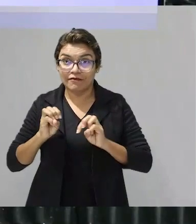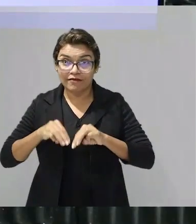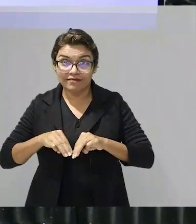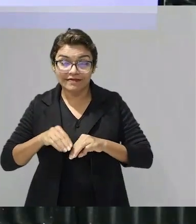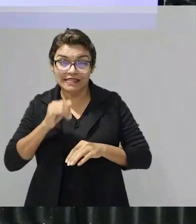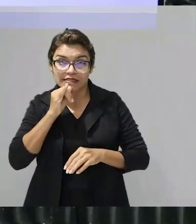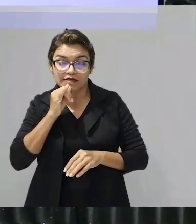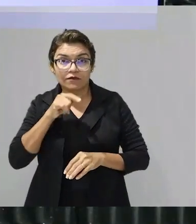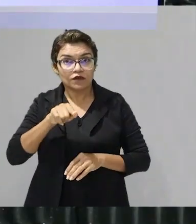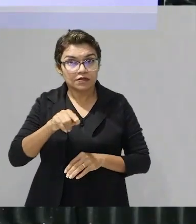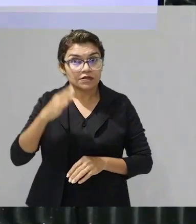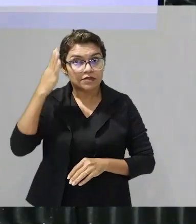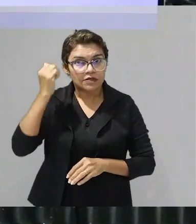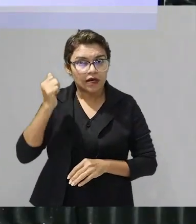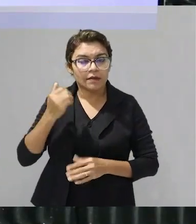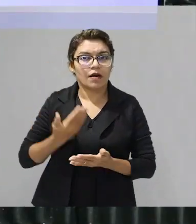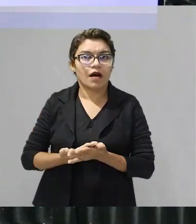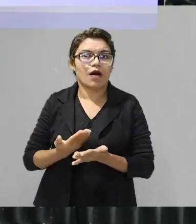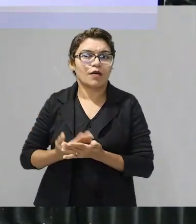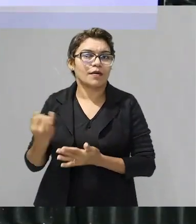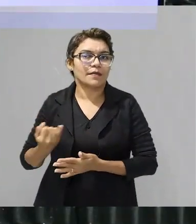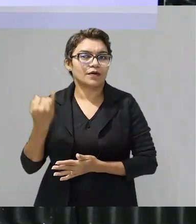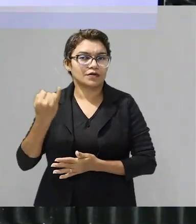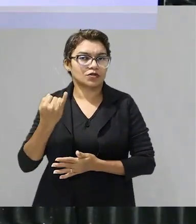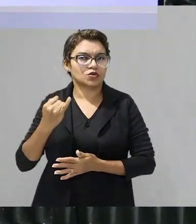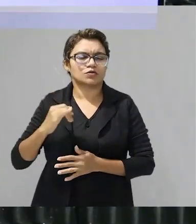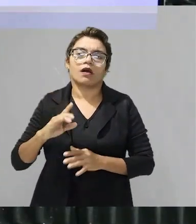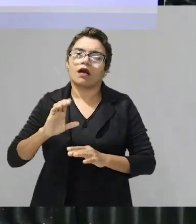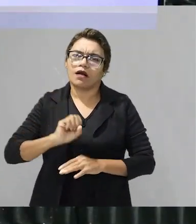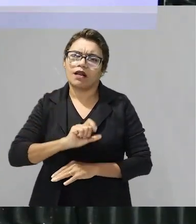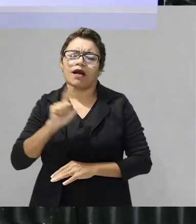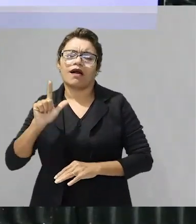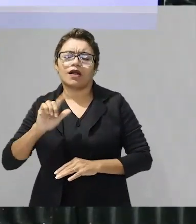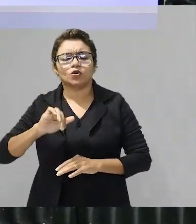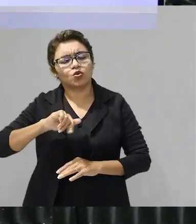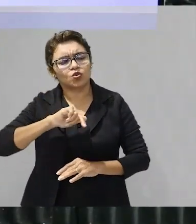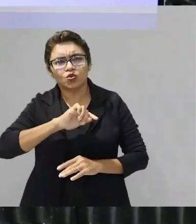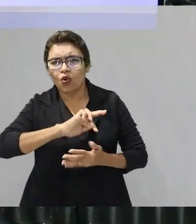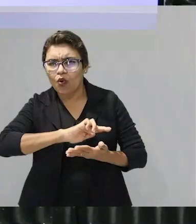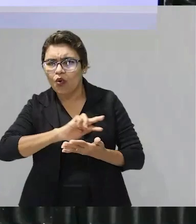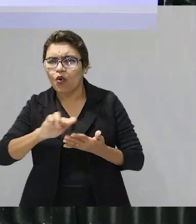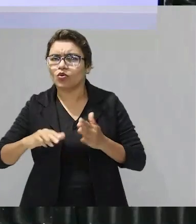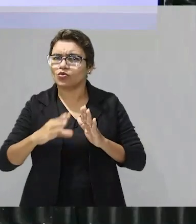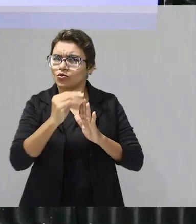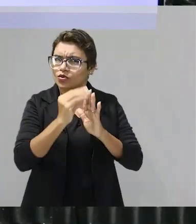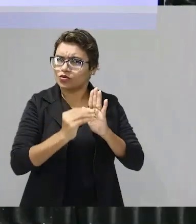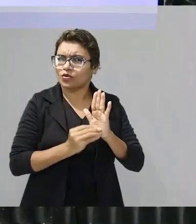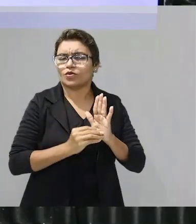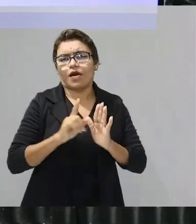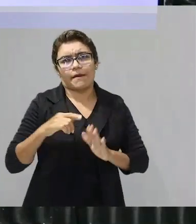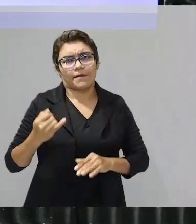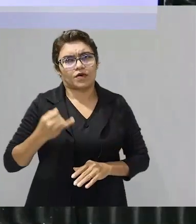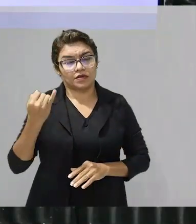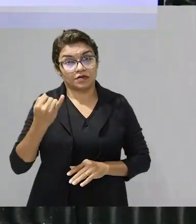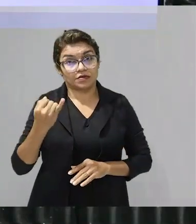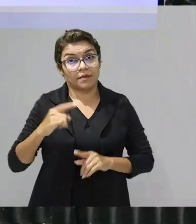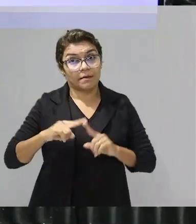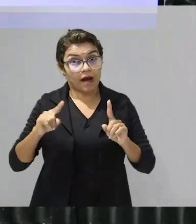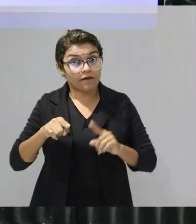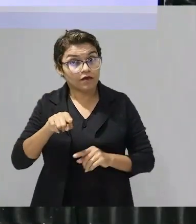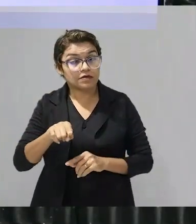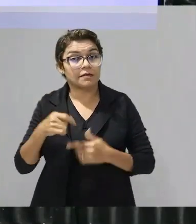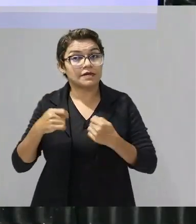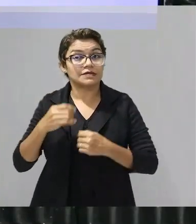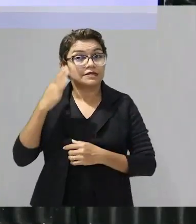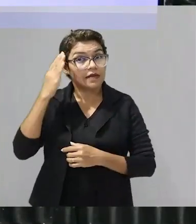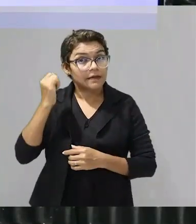que são cobrados em outros vestibulares é justamente a proposta de intervenção. No Enem, ela